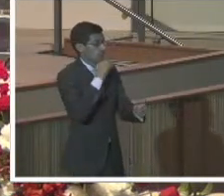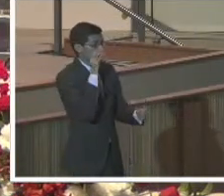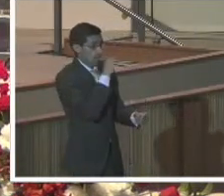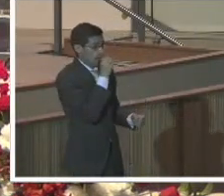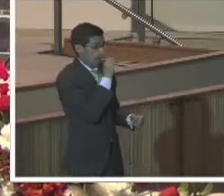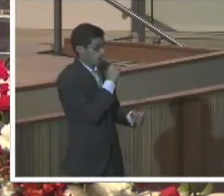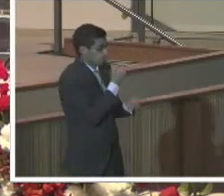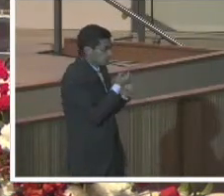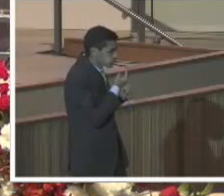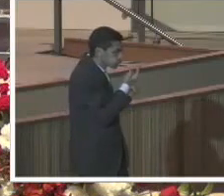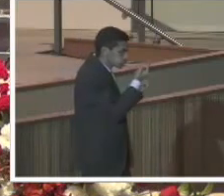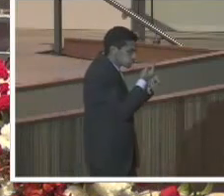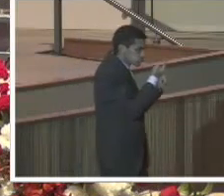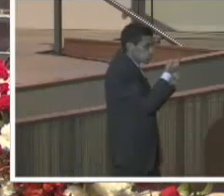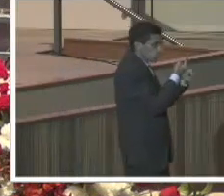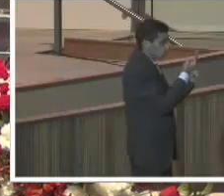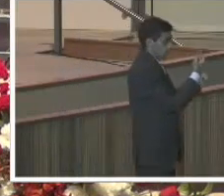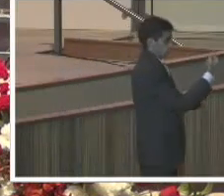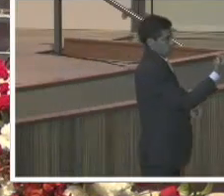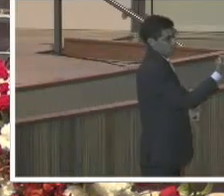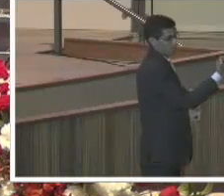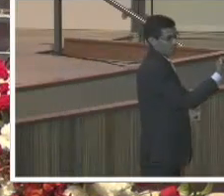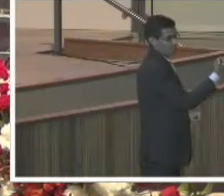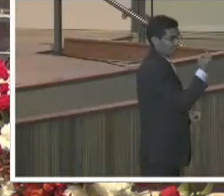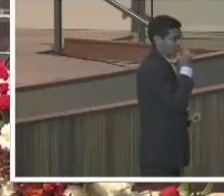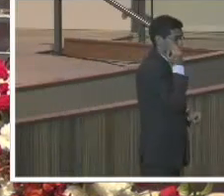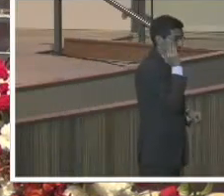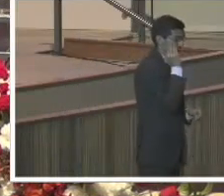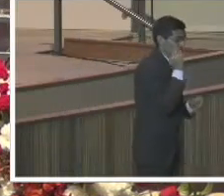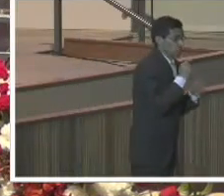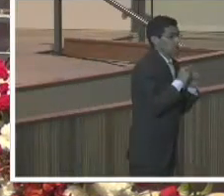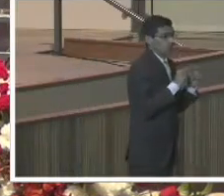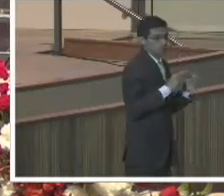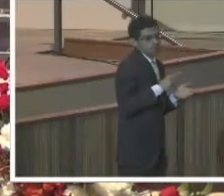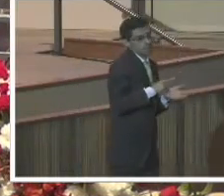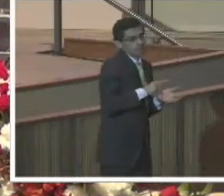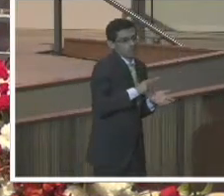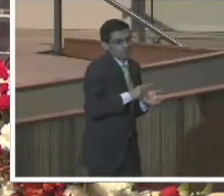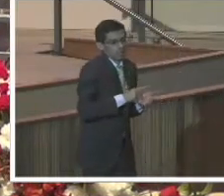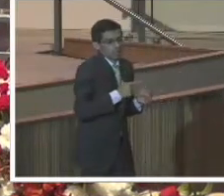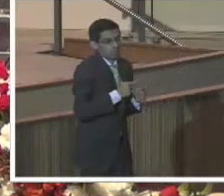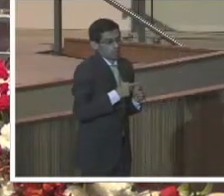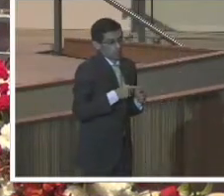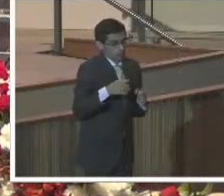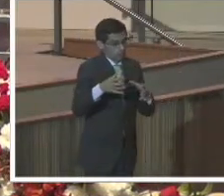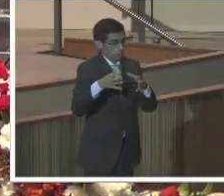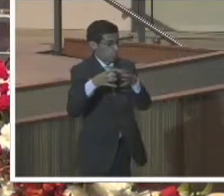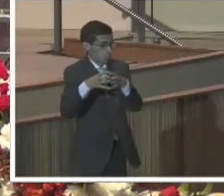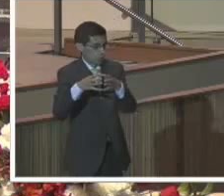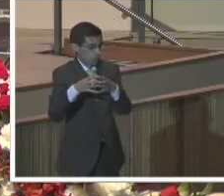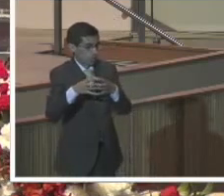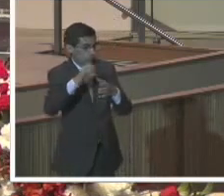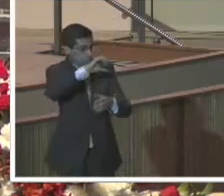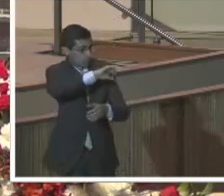ovelha perdida. E era então custoso também para o rebanho